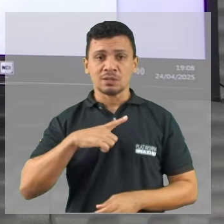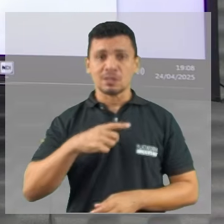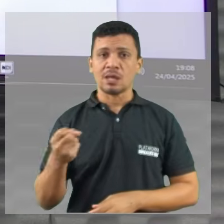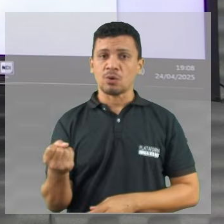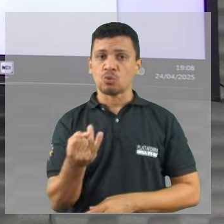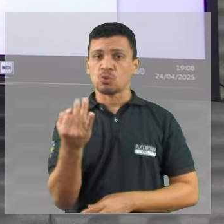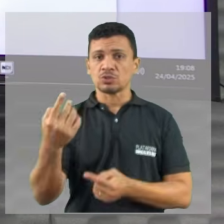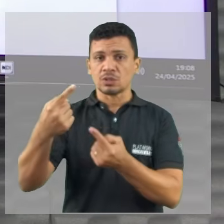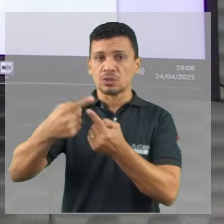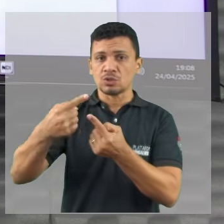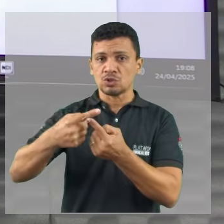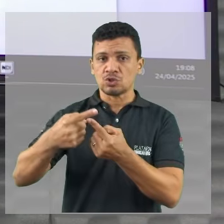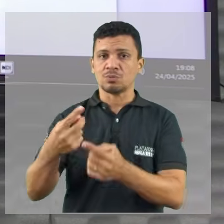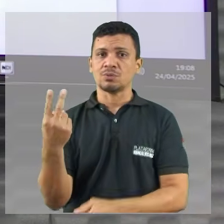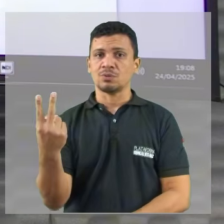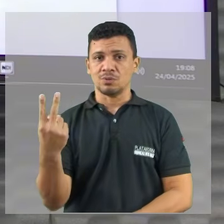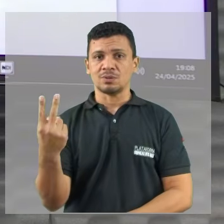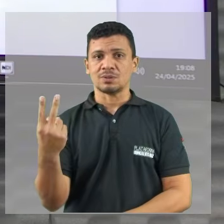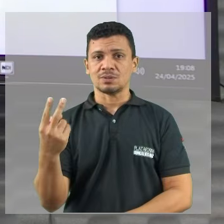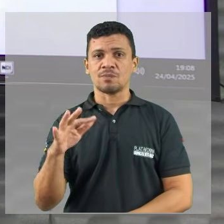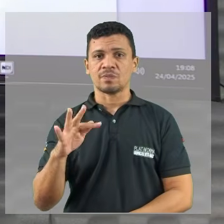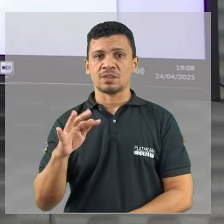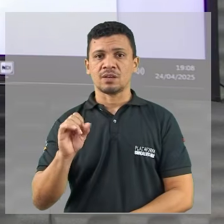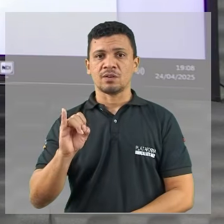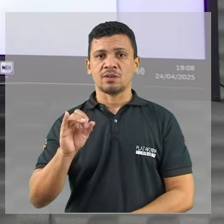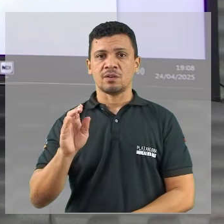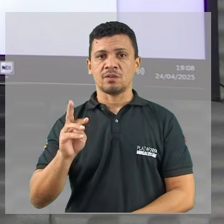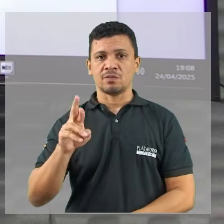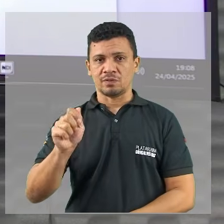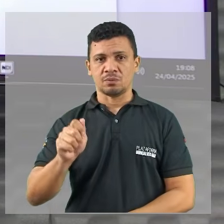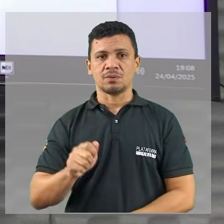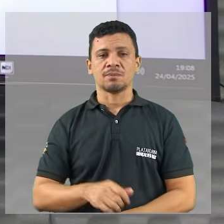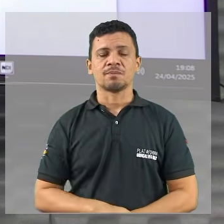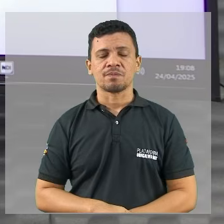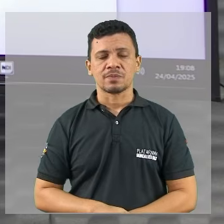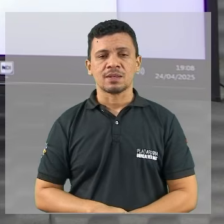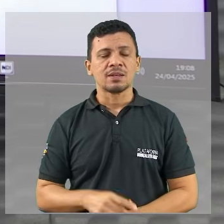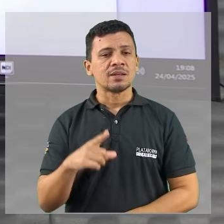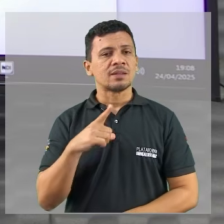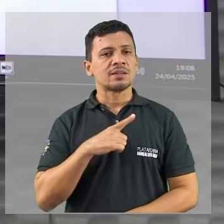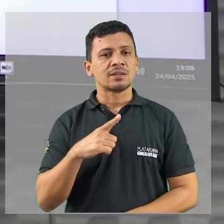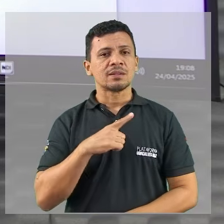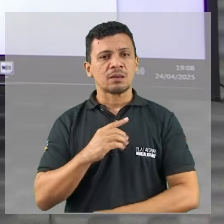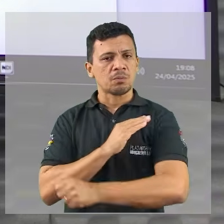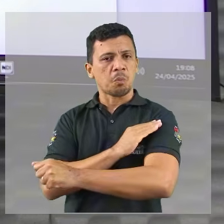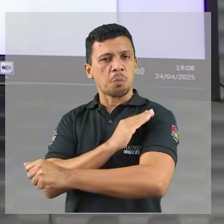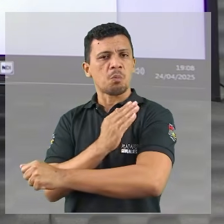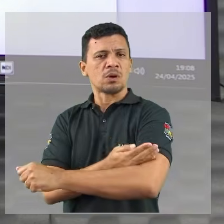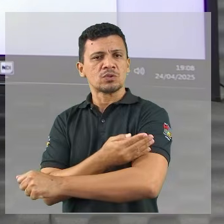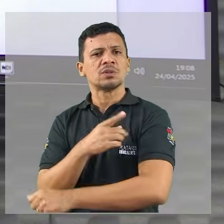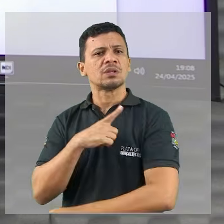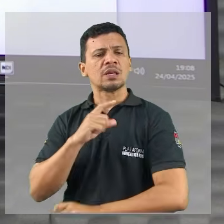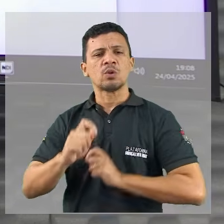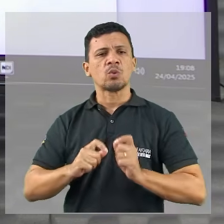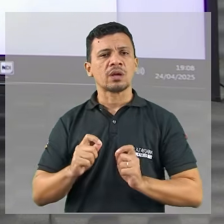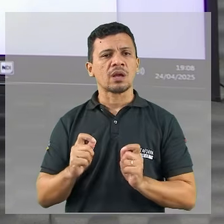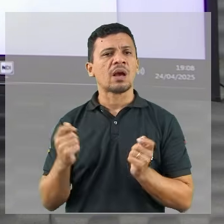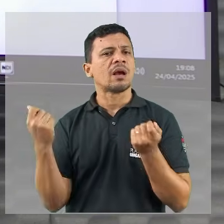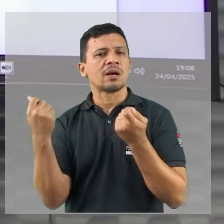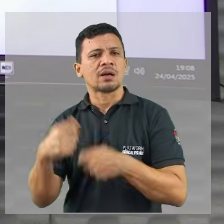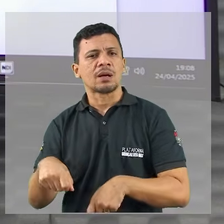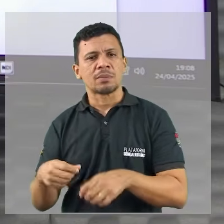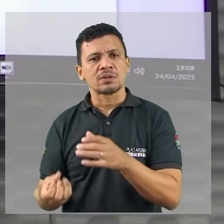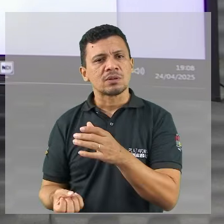maior quantidade de fibras tipo 2 na sua musculatura. Uma musculatura que tem uma maior capacidade de